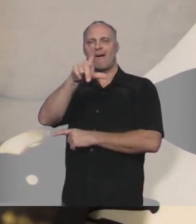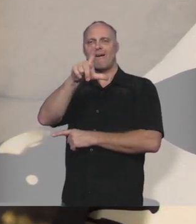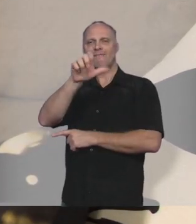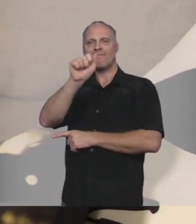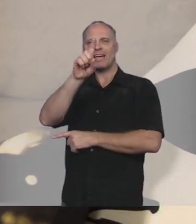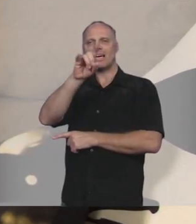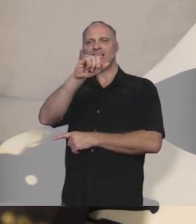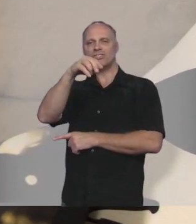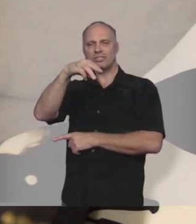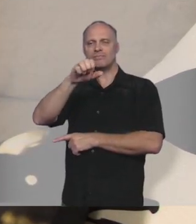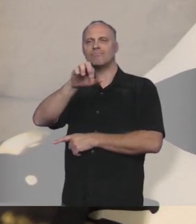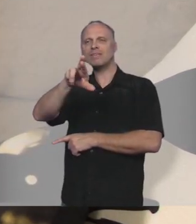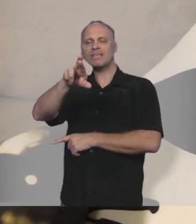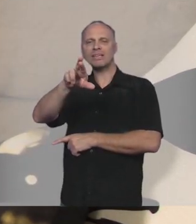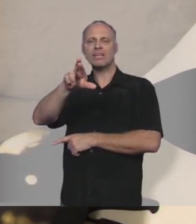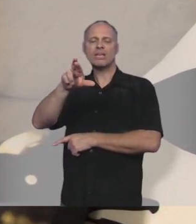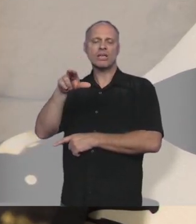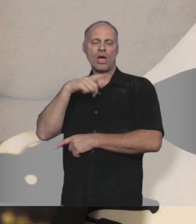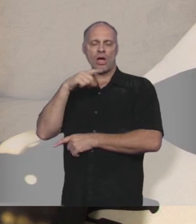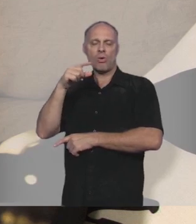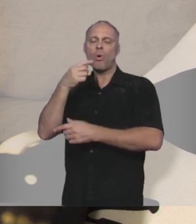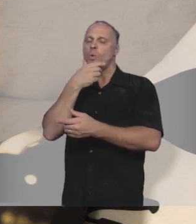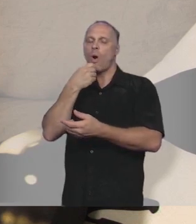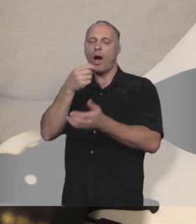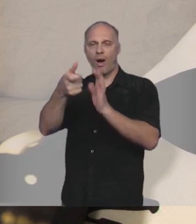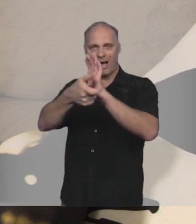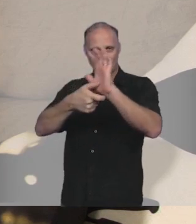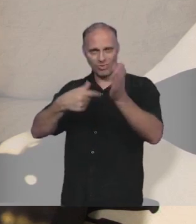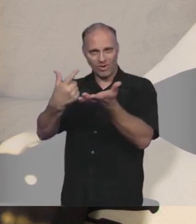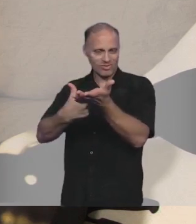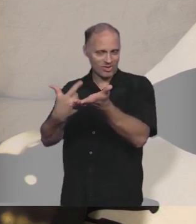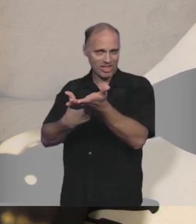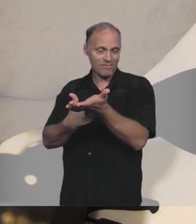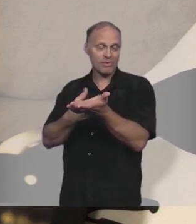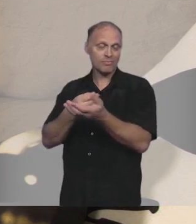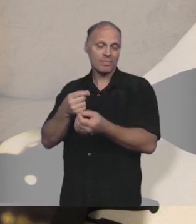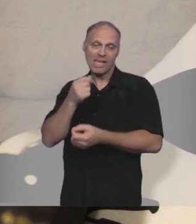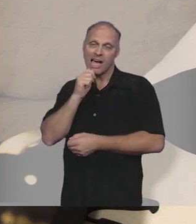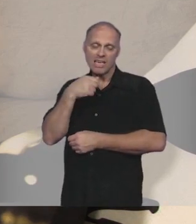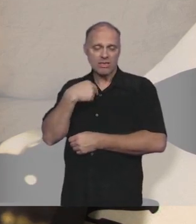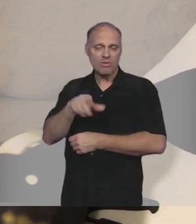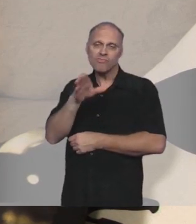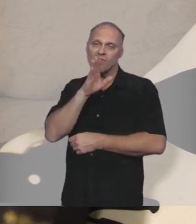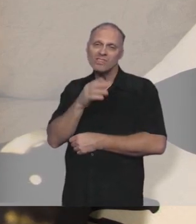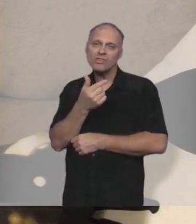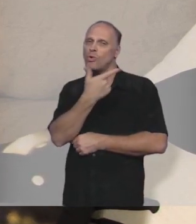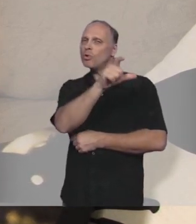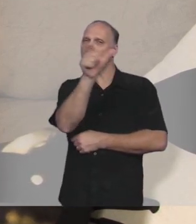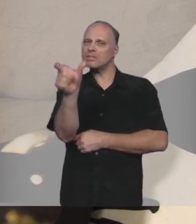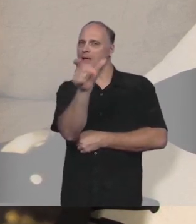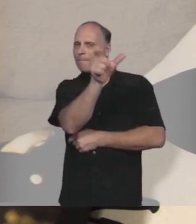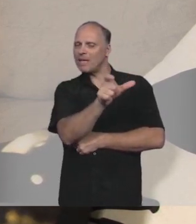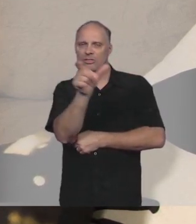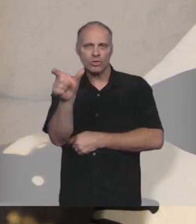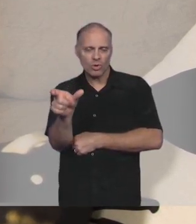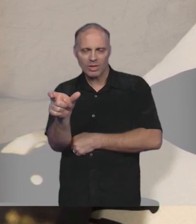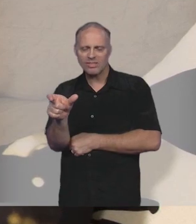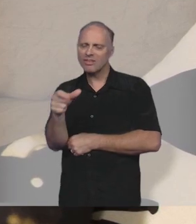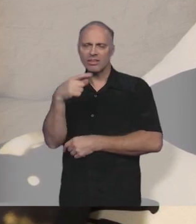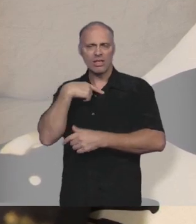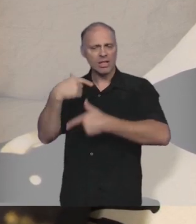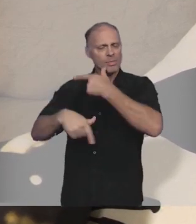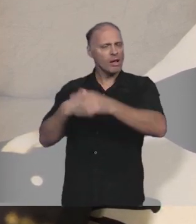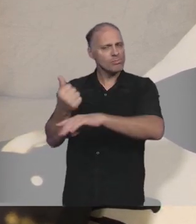Vladimir do Carmo, na época era quem lançava o livro. E aí eu conheci outras pessoas, né, que lidavam com